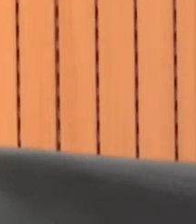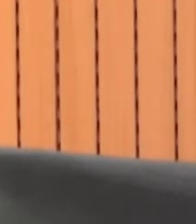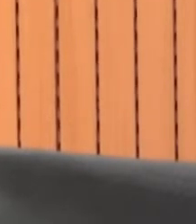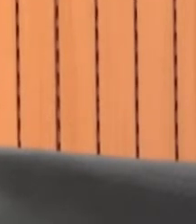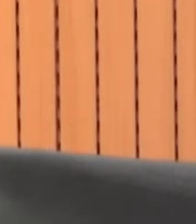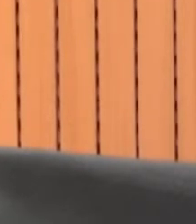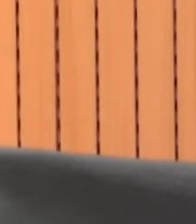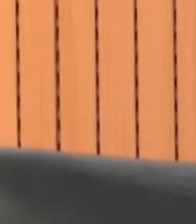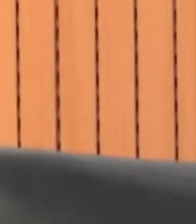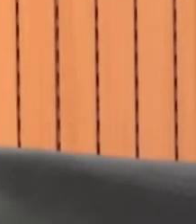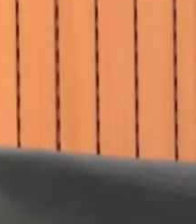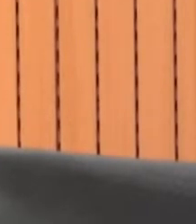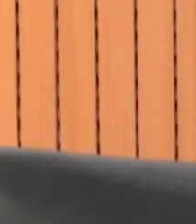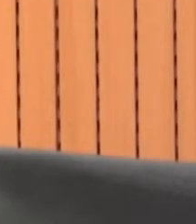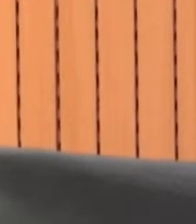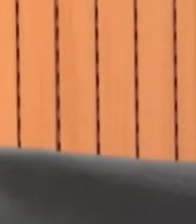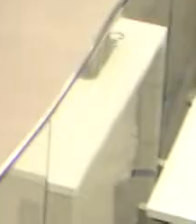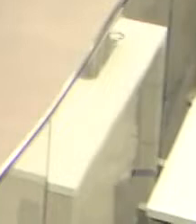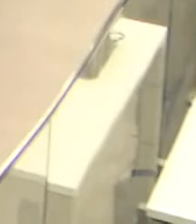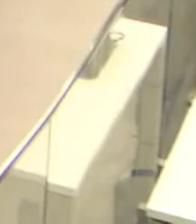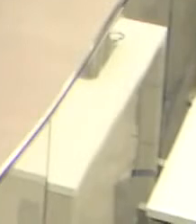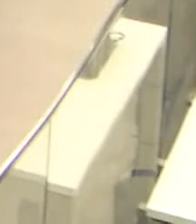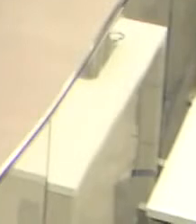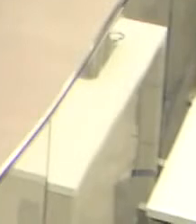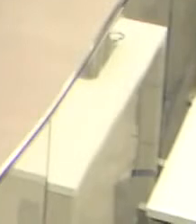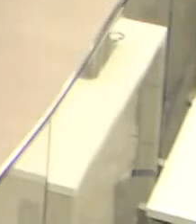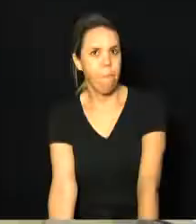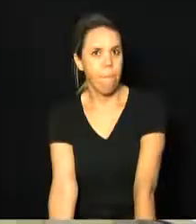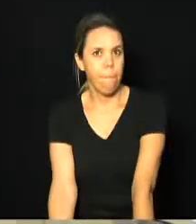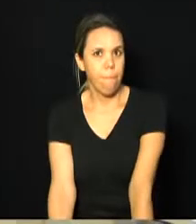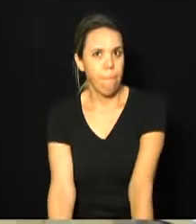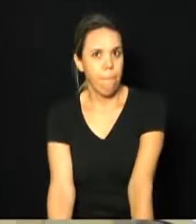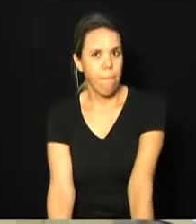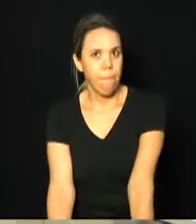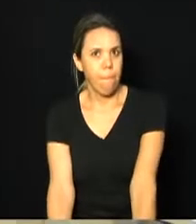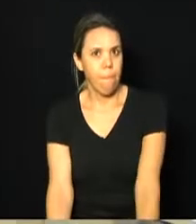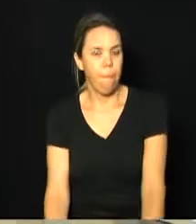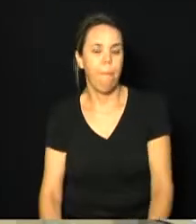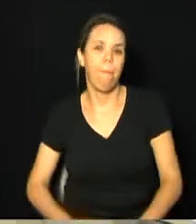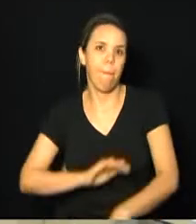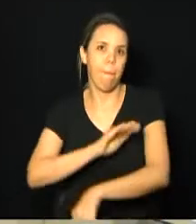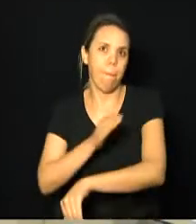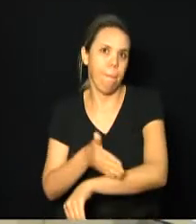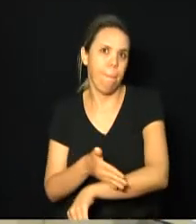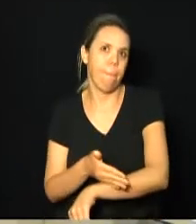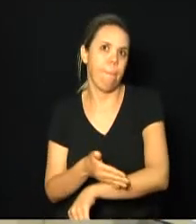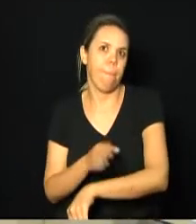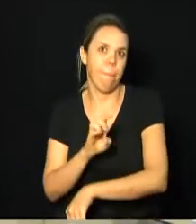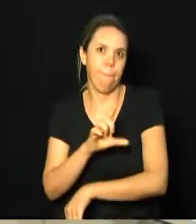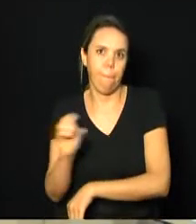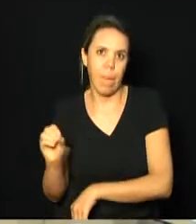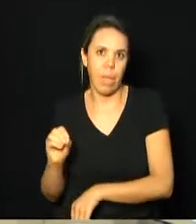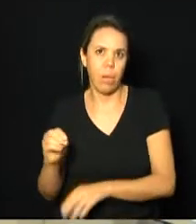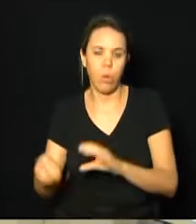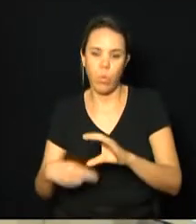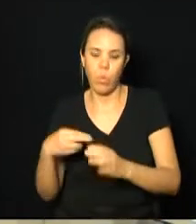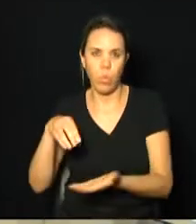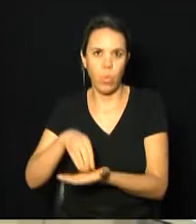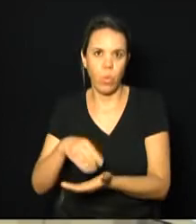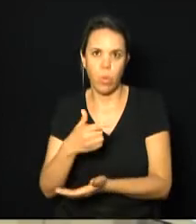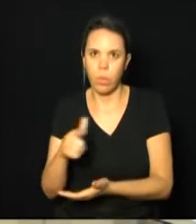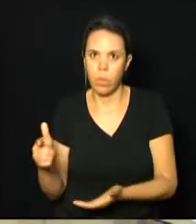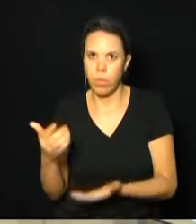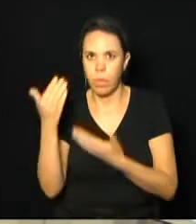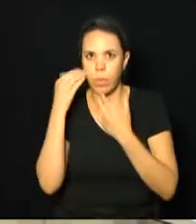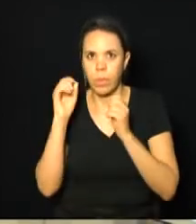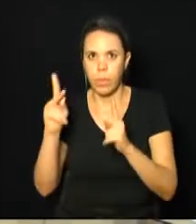E na região lá do Gargantilha, Monte Belo, não tem nenhum ecoponto? Não. Ok. Obrigada.